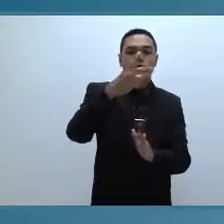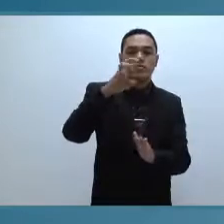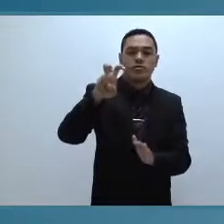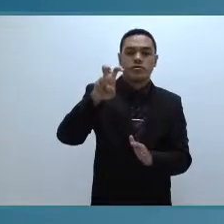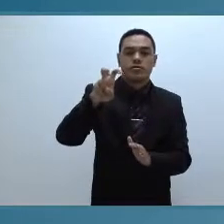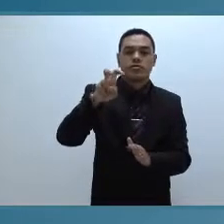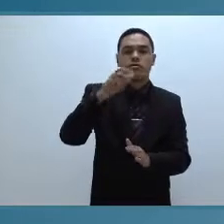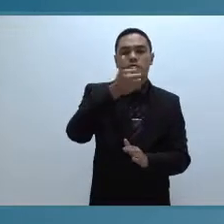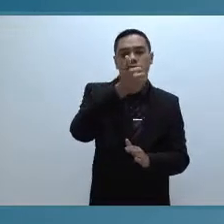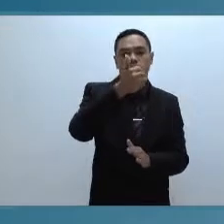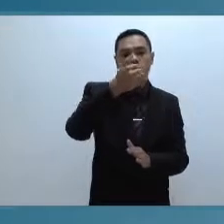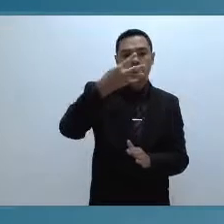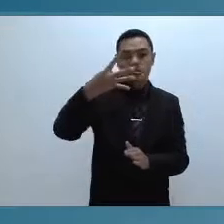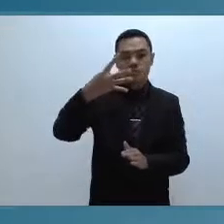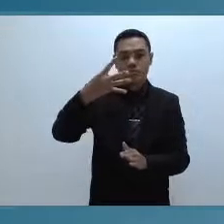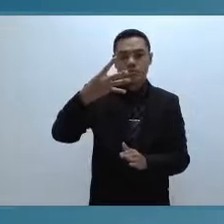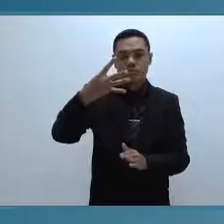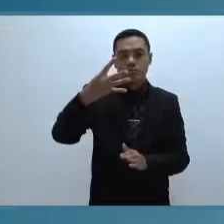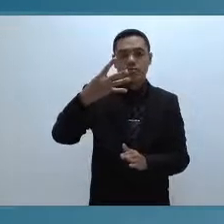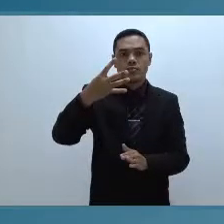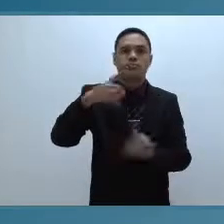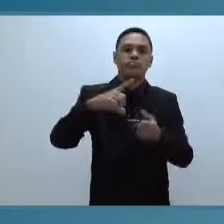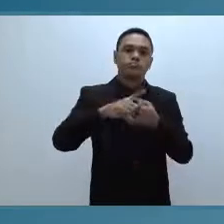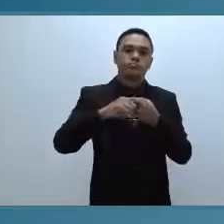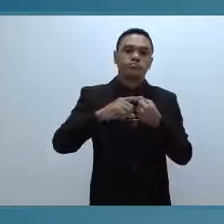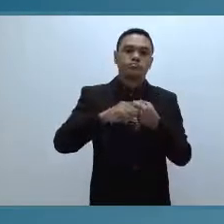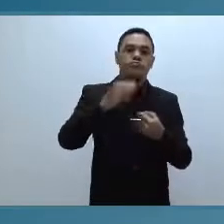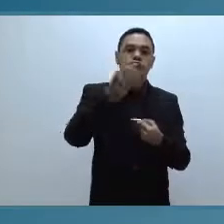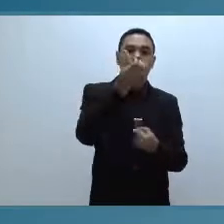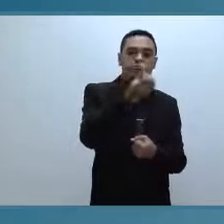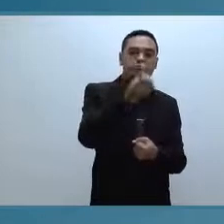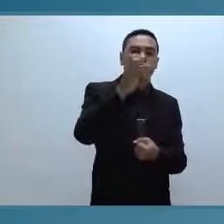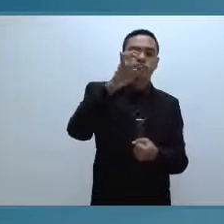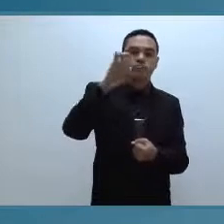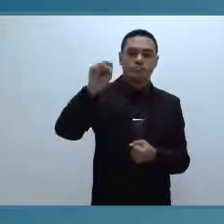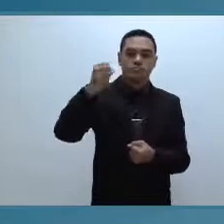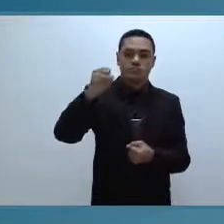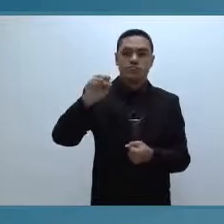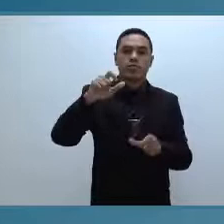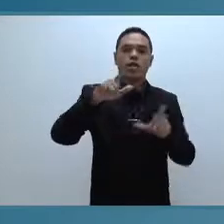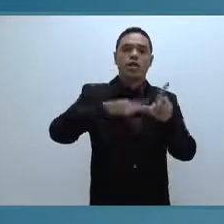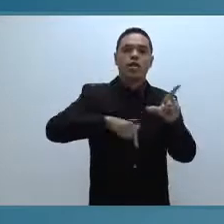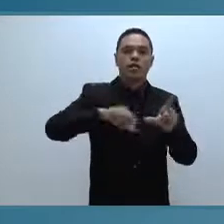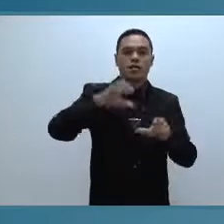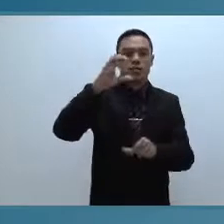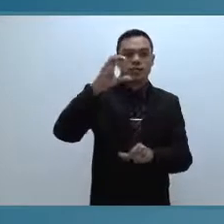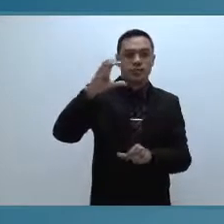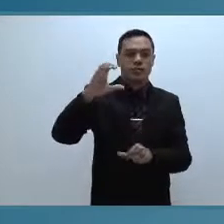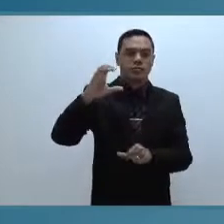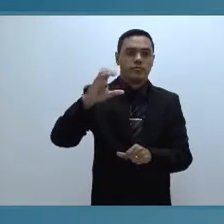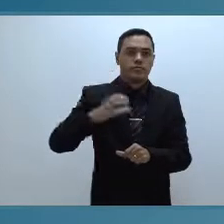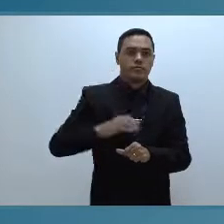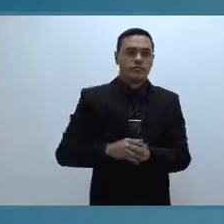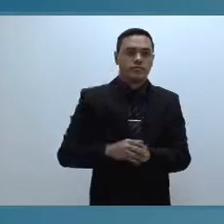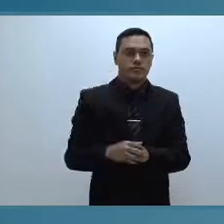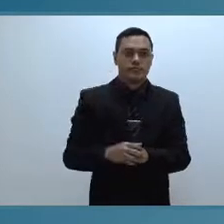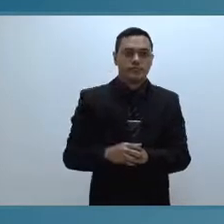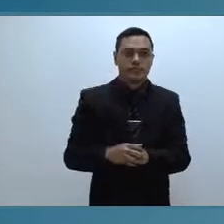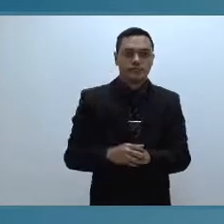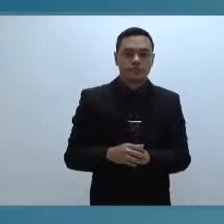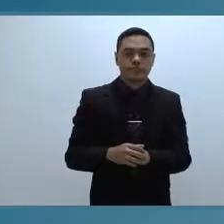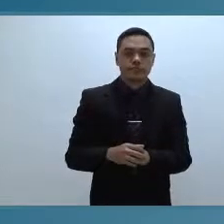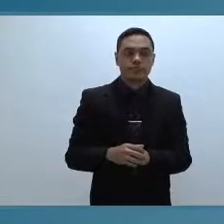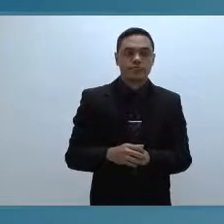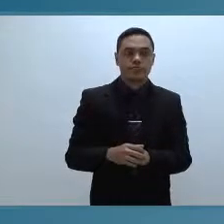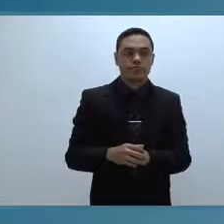3 de 79, artigo 658, letra C da CLT. E quando se fala de